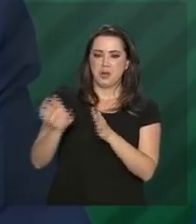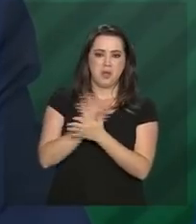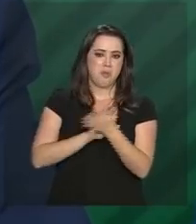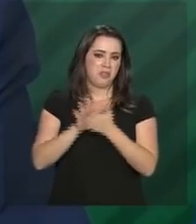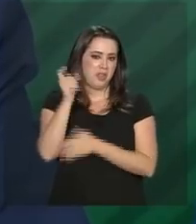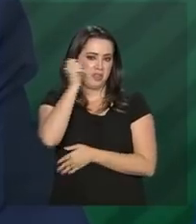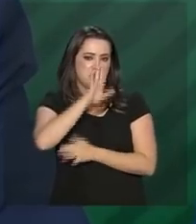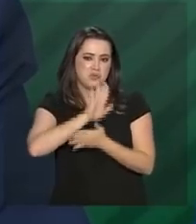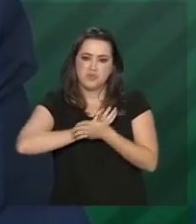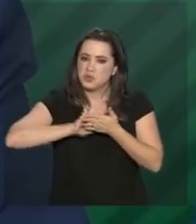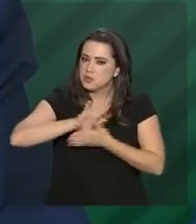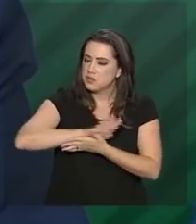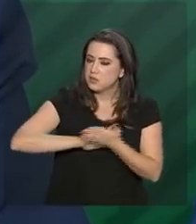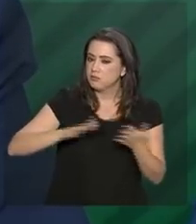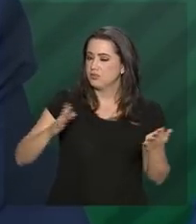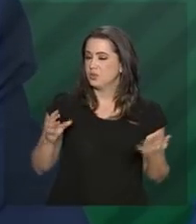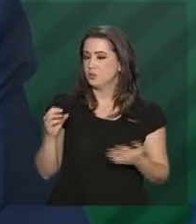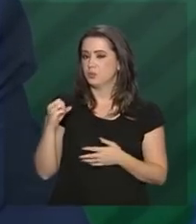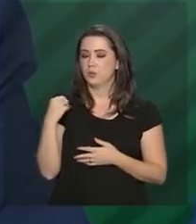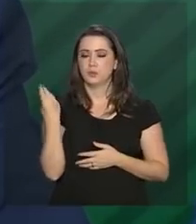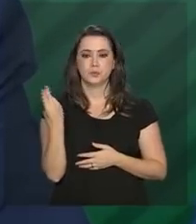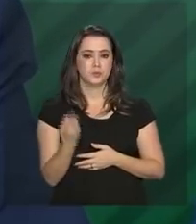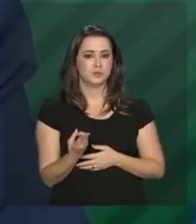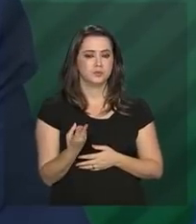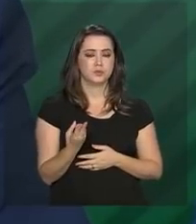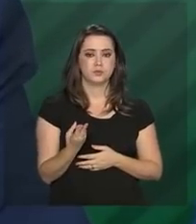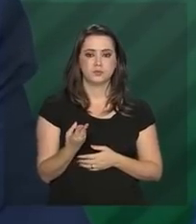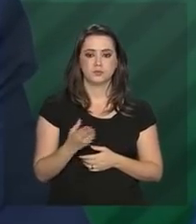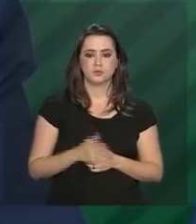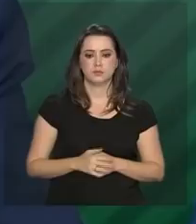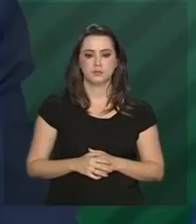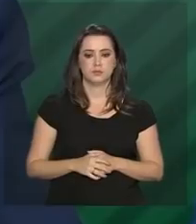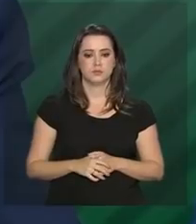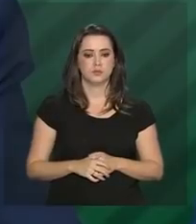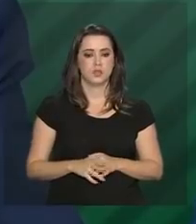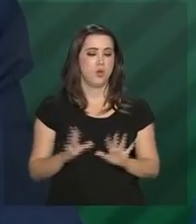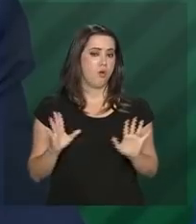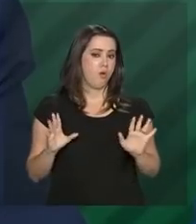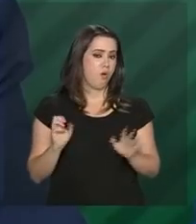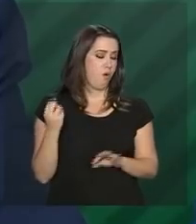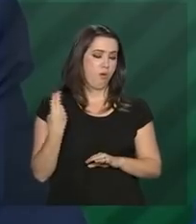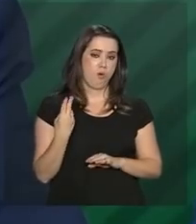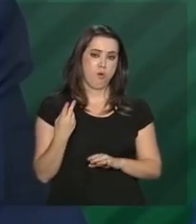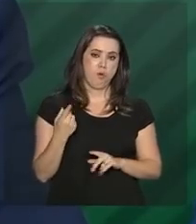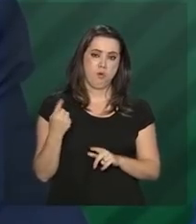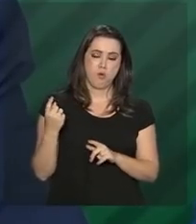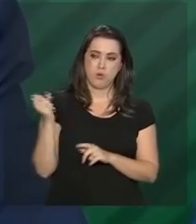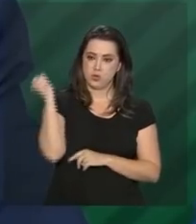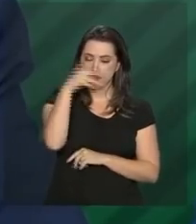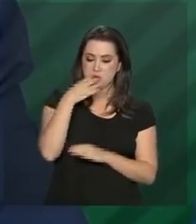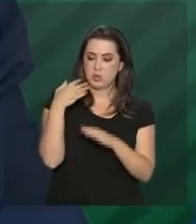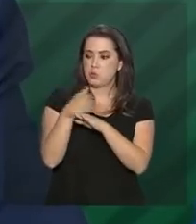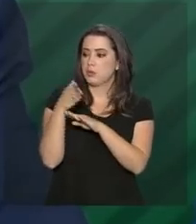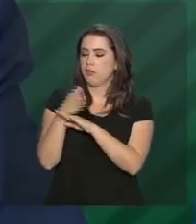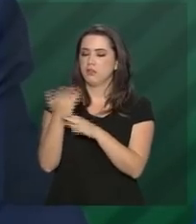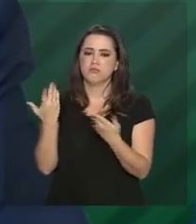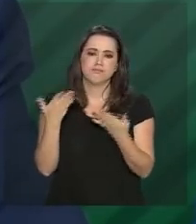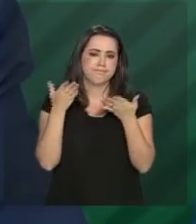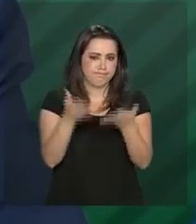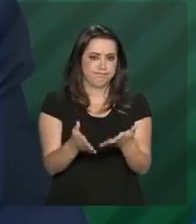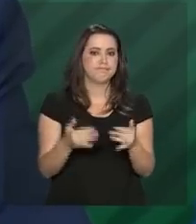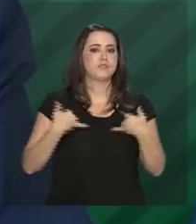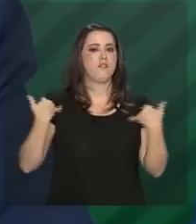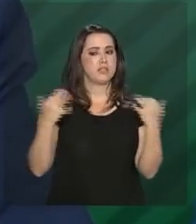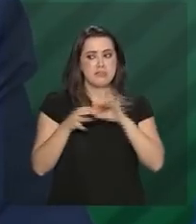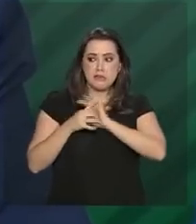dificuldades, dificuldades mesmo para que as pessoas acessem e participem da